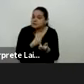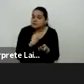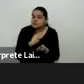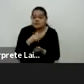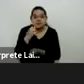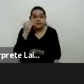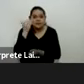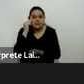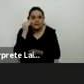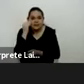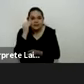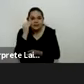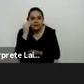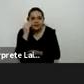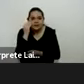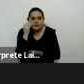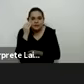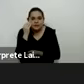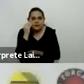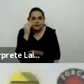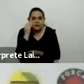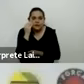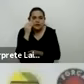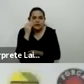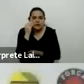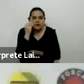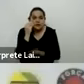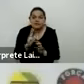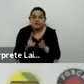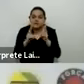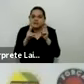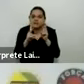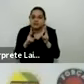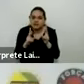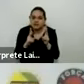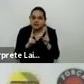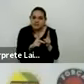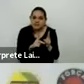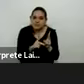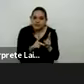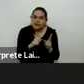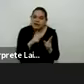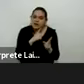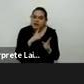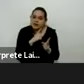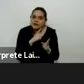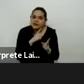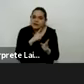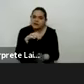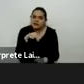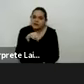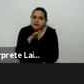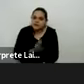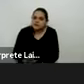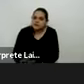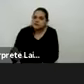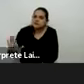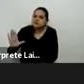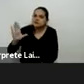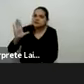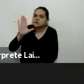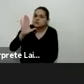valorizar o nosso papel. Tá. A única instituição nacional que se